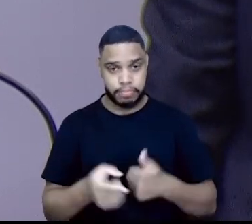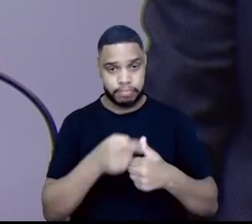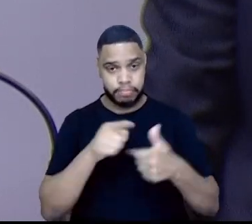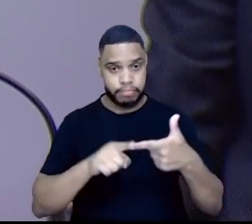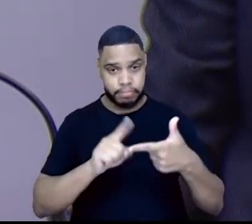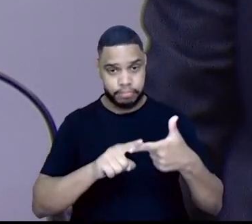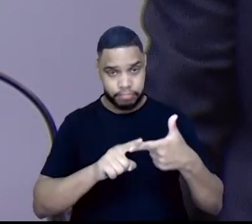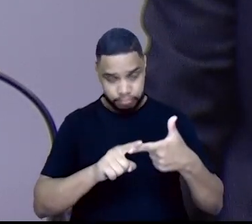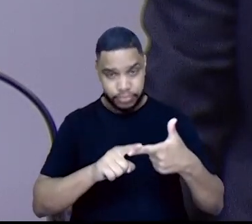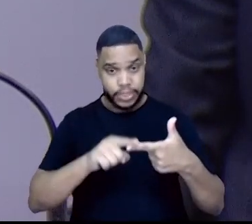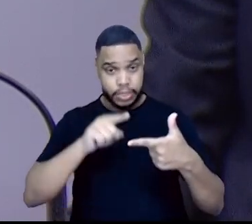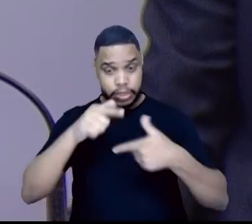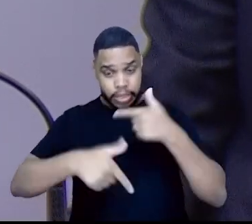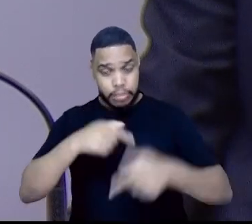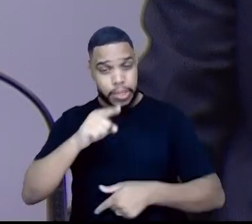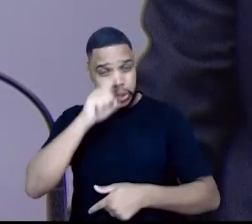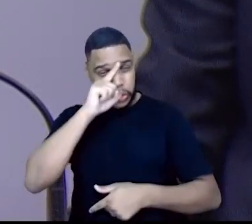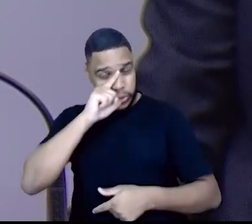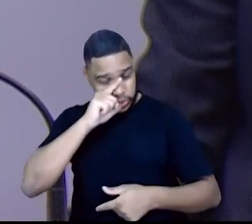adicional de insalubridade,